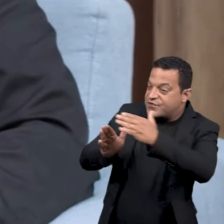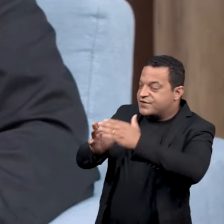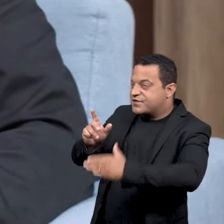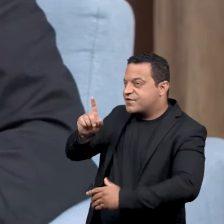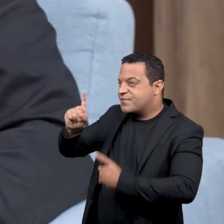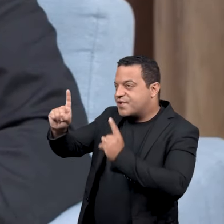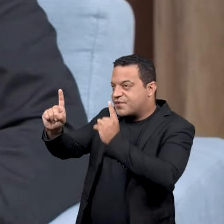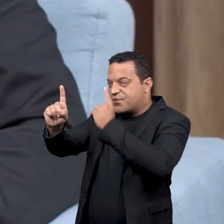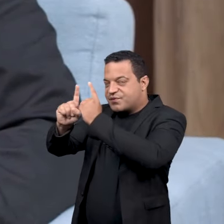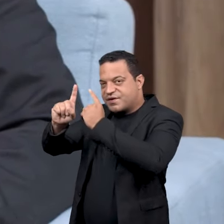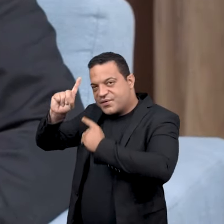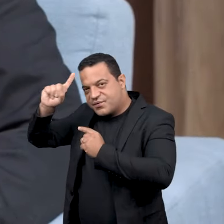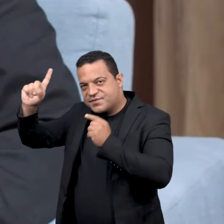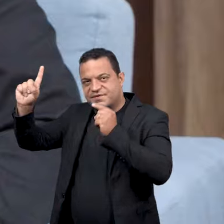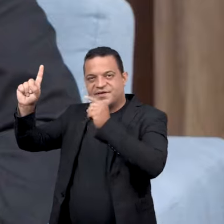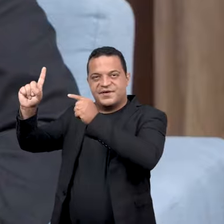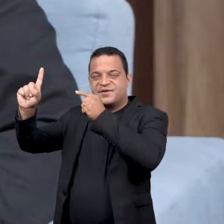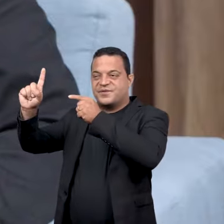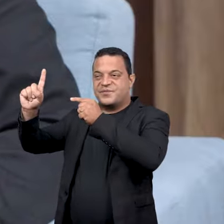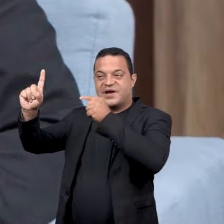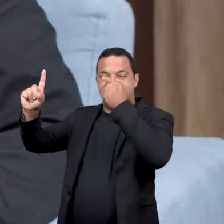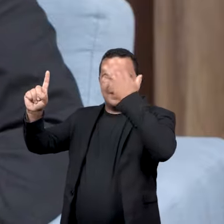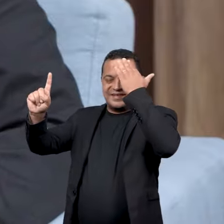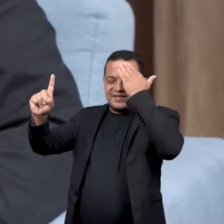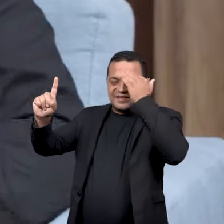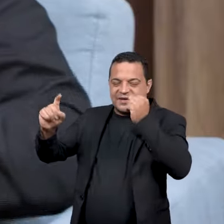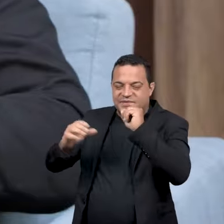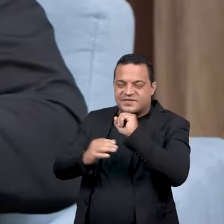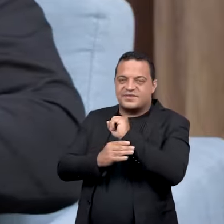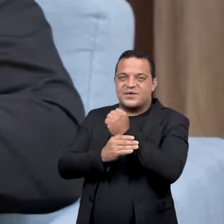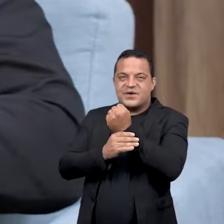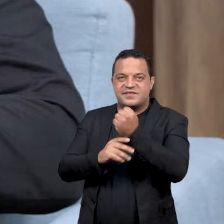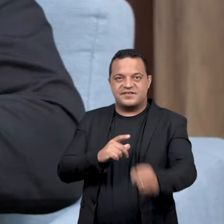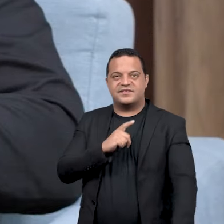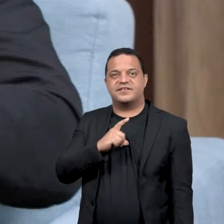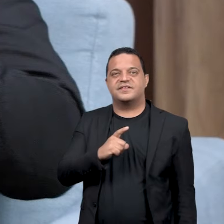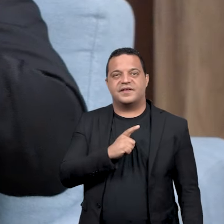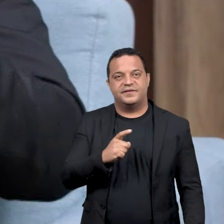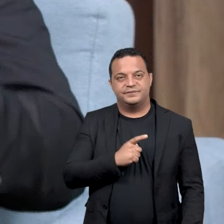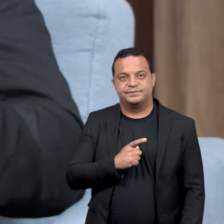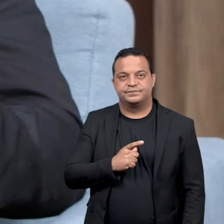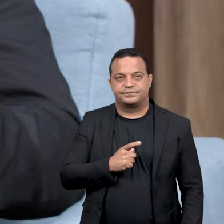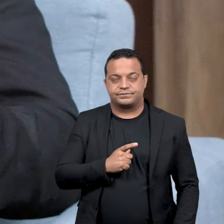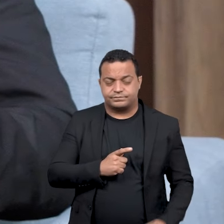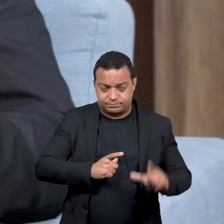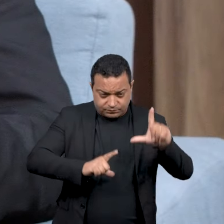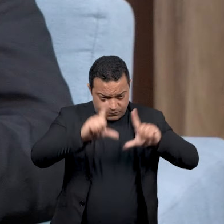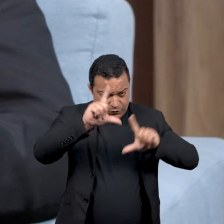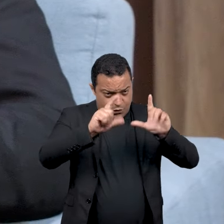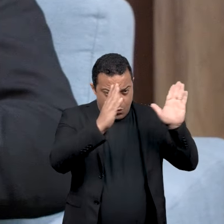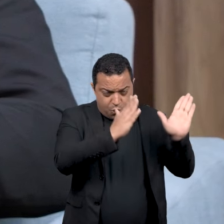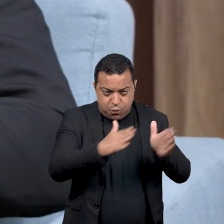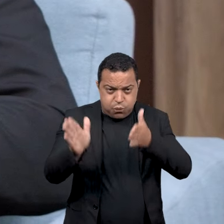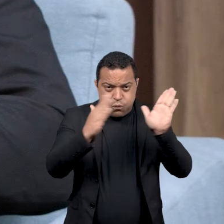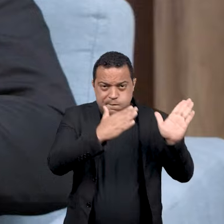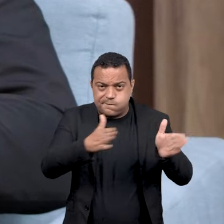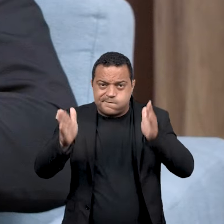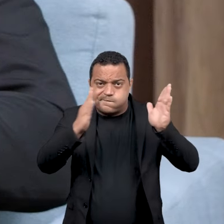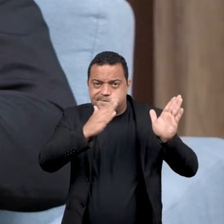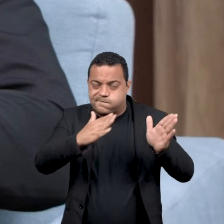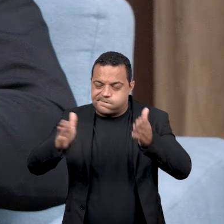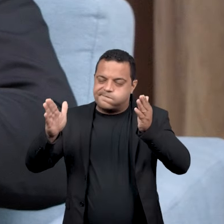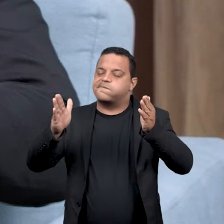vida nele. E o ano de 2025, nós tivemos tantos programas exibidos aqui,